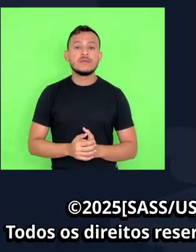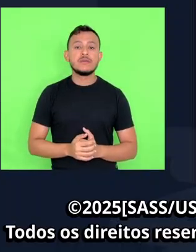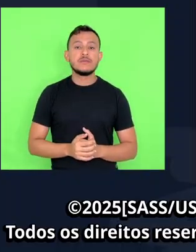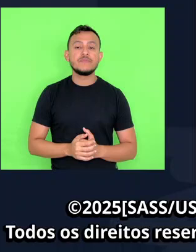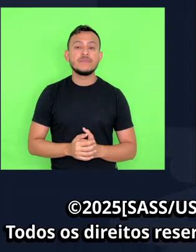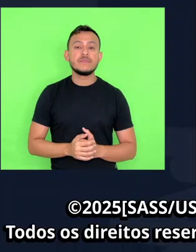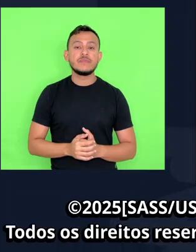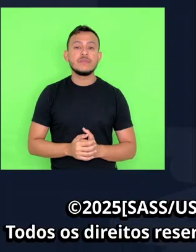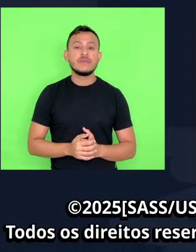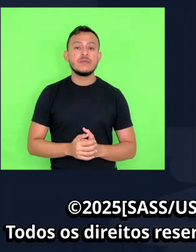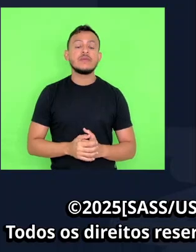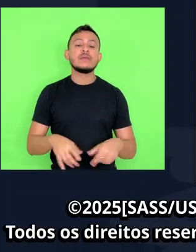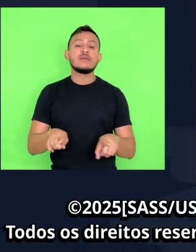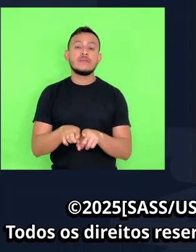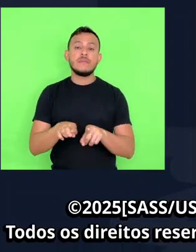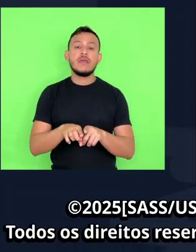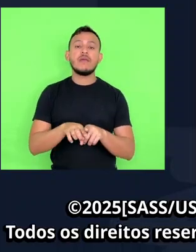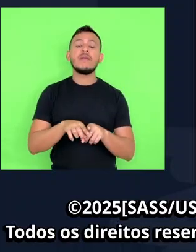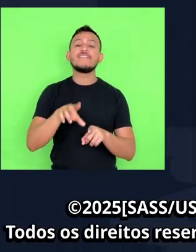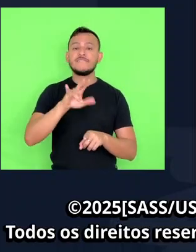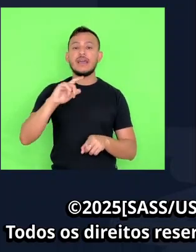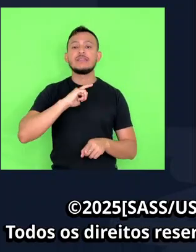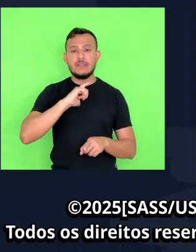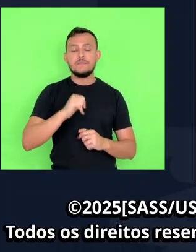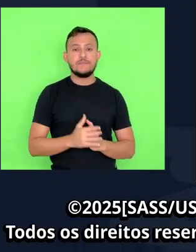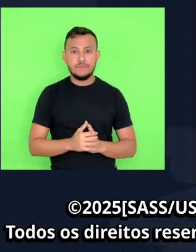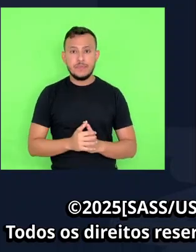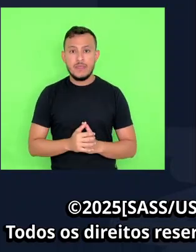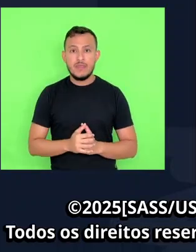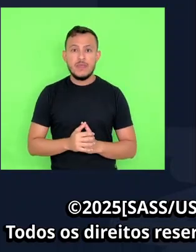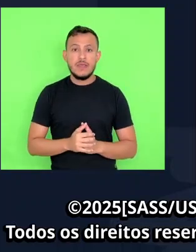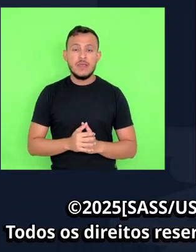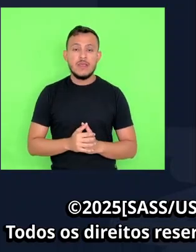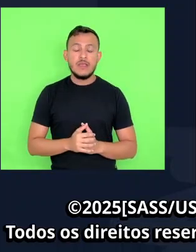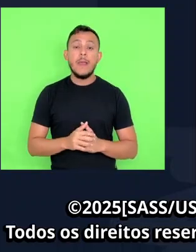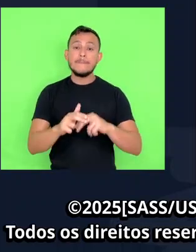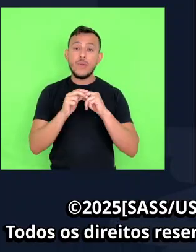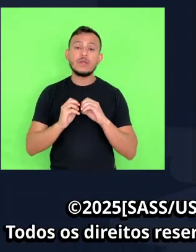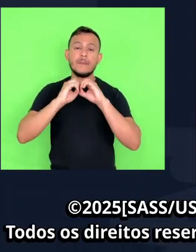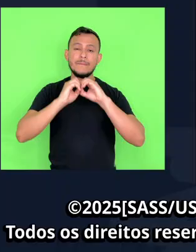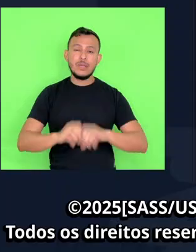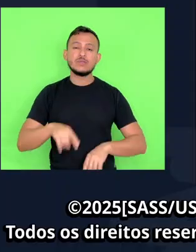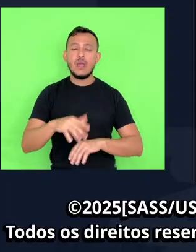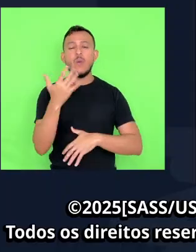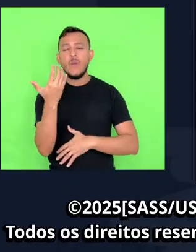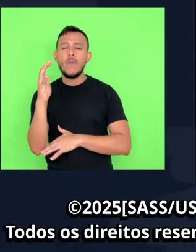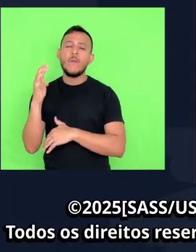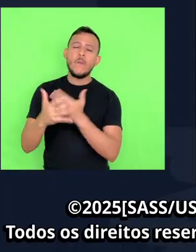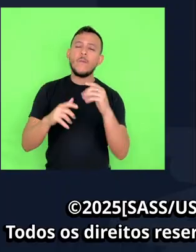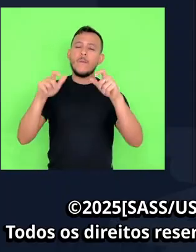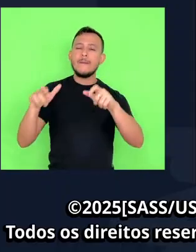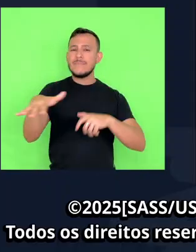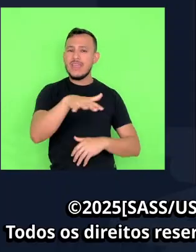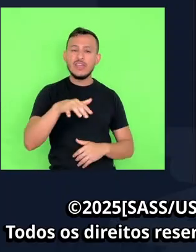Quando uso o shampoo que está embalado, vai ter microplásticos. E só pela degradação no ambiente